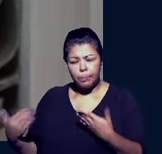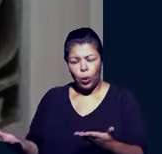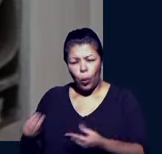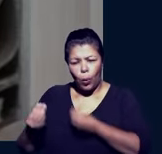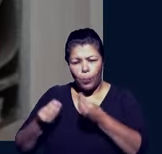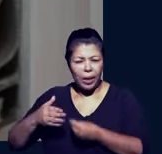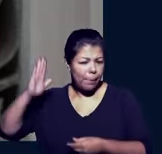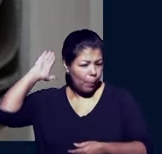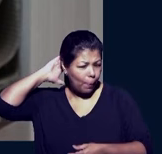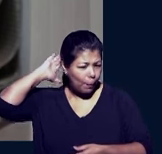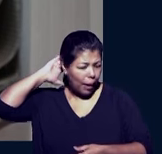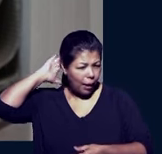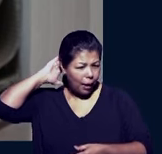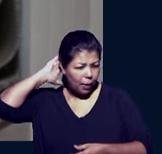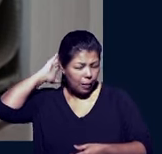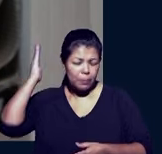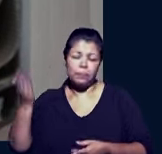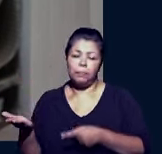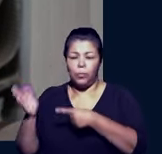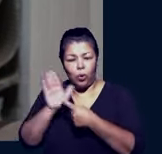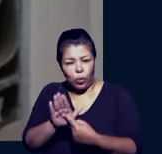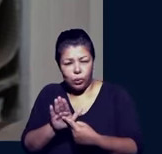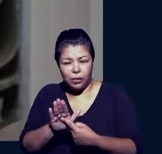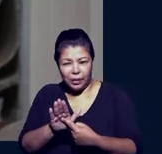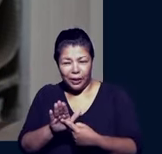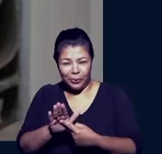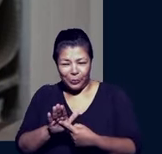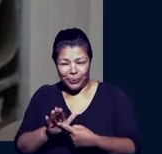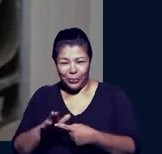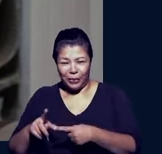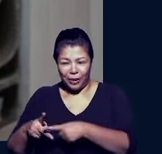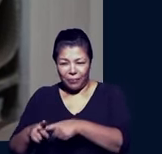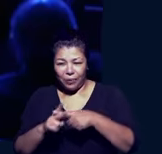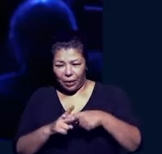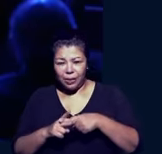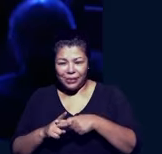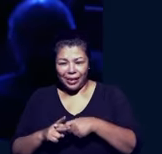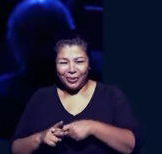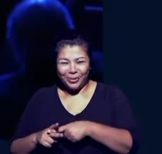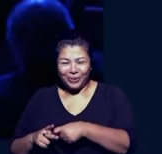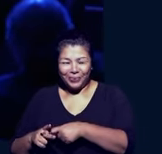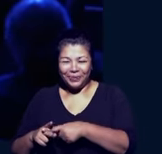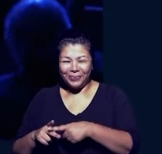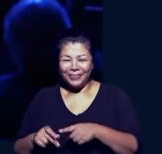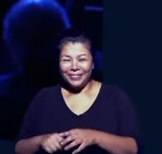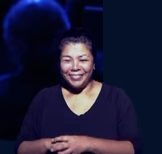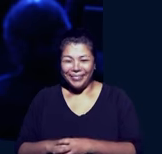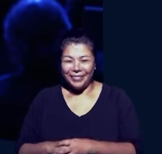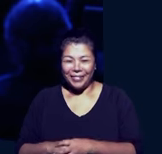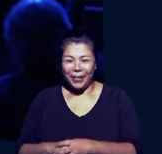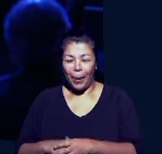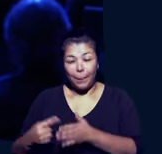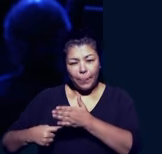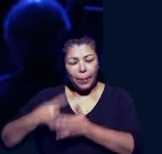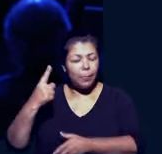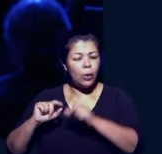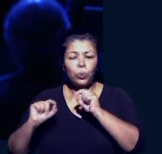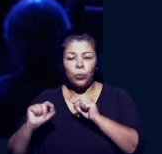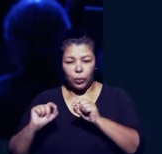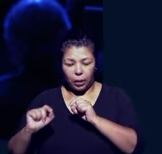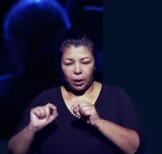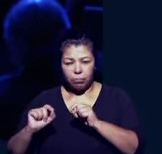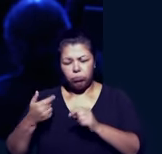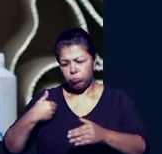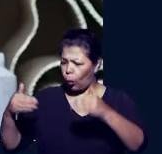está sendo apresentada a reforma tributária vai ser positiva ou não primeiro ã